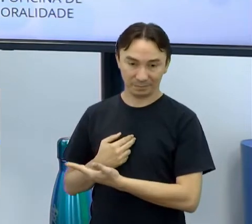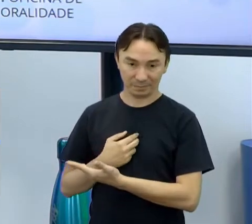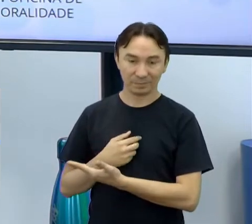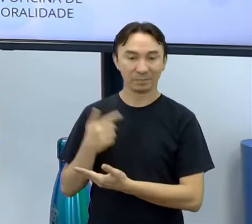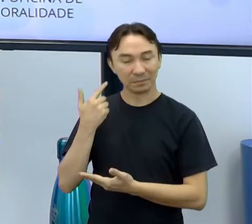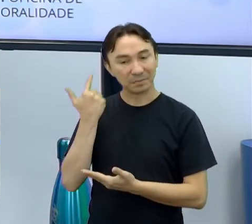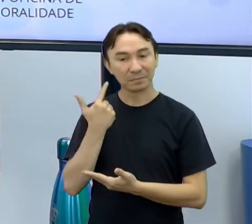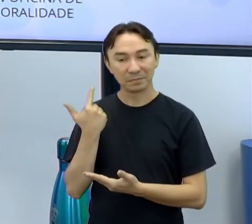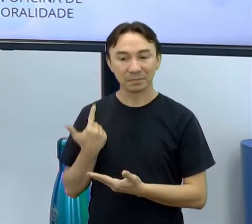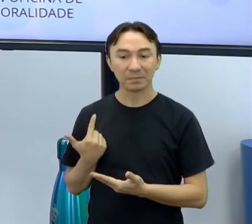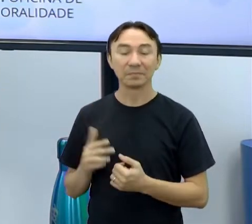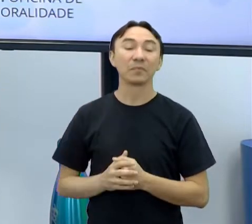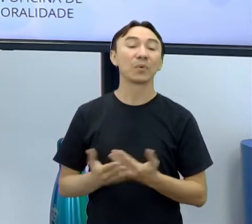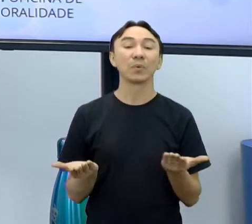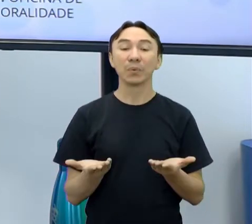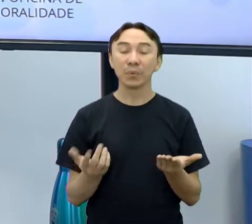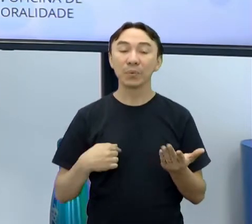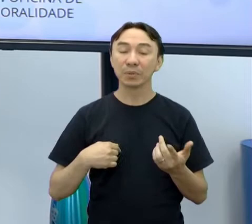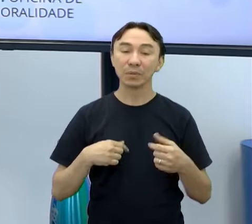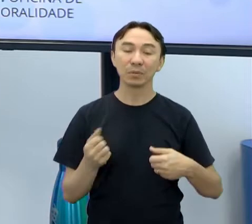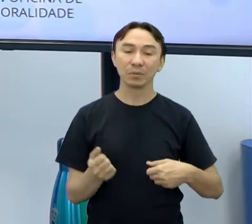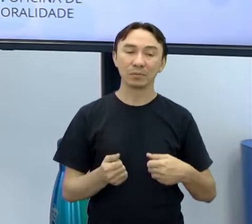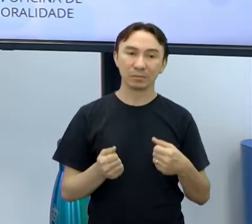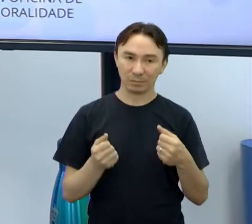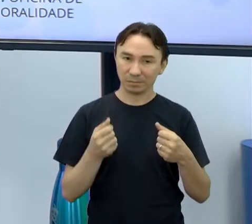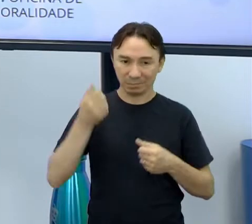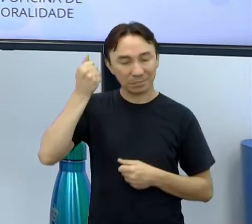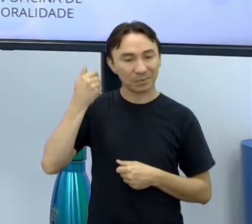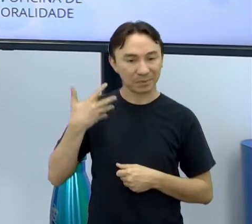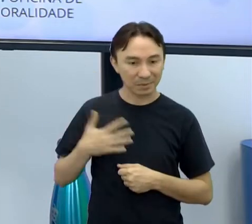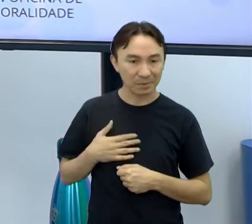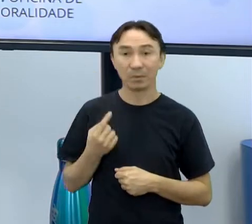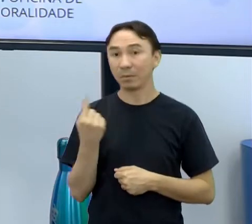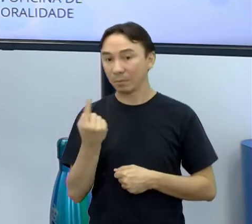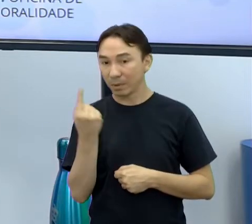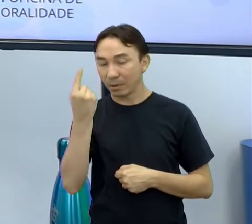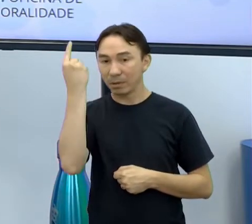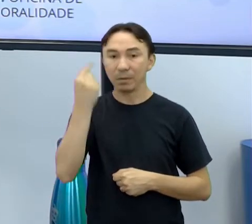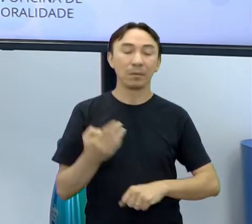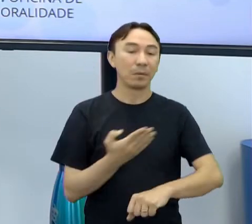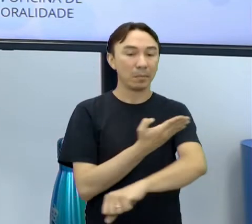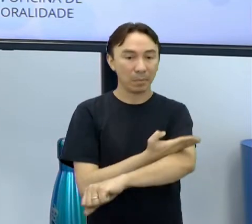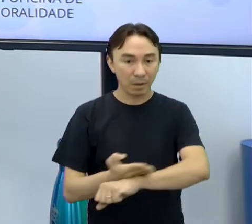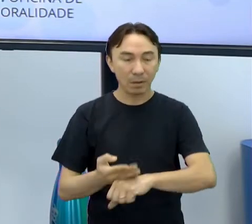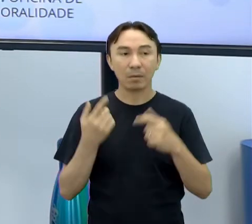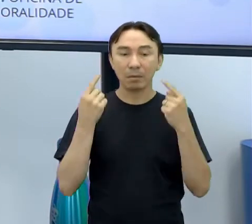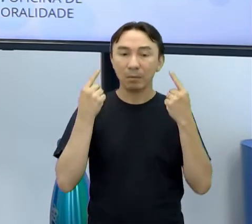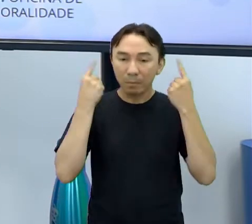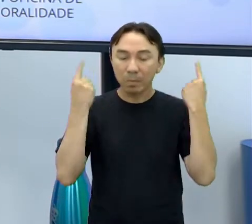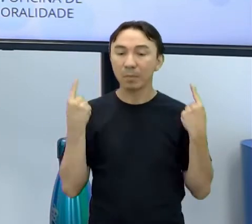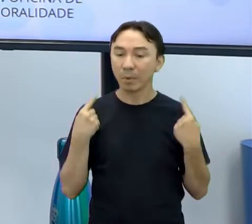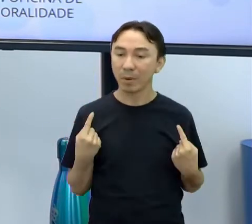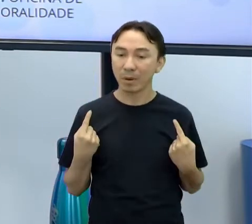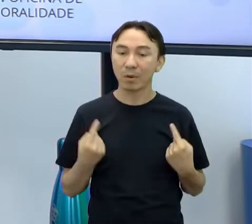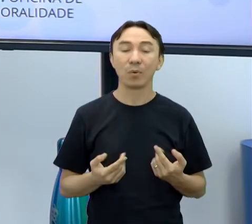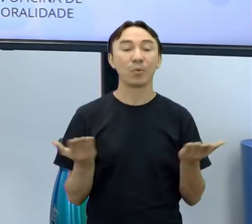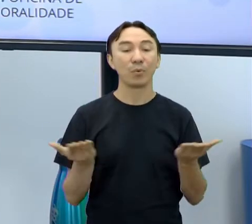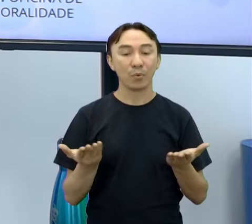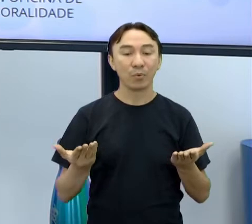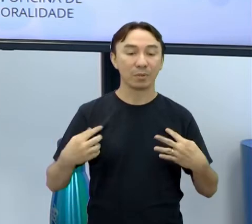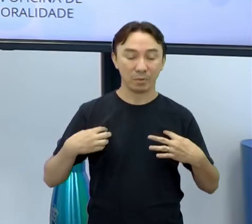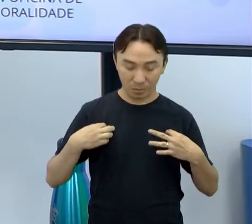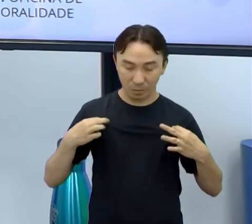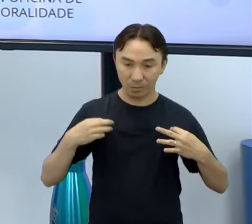para vocês. Então, eu sou alta, branca, cabelos cacheados na altura dos ombros. Hoje eu estou com uma